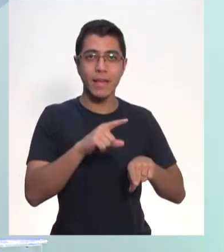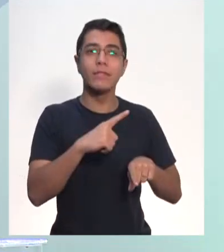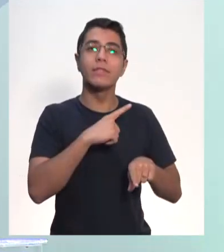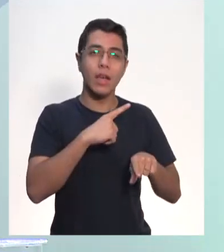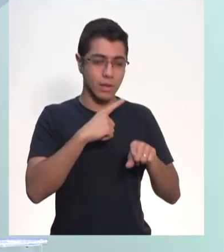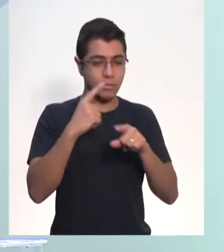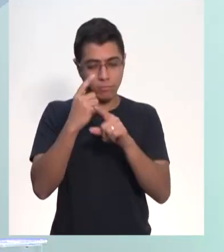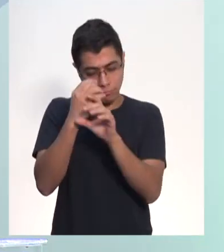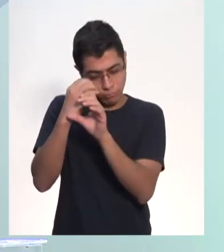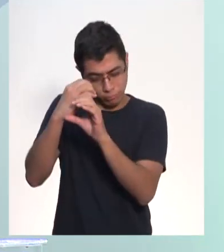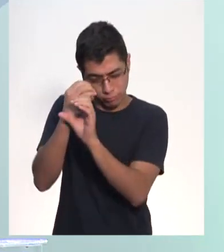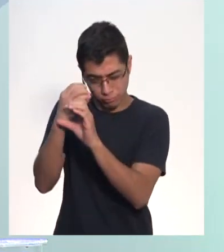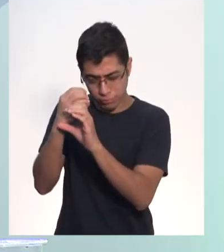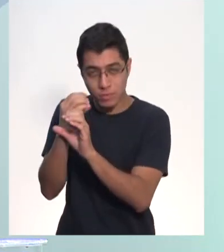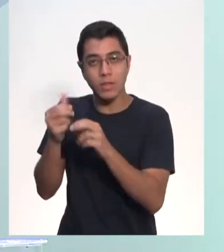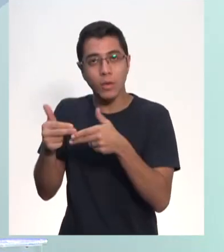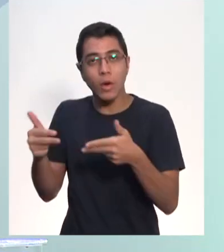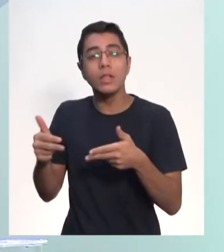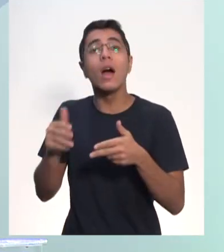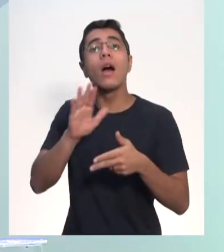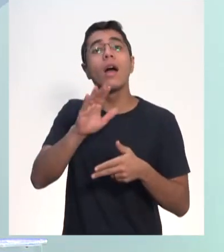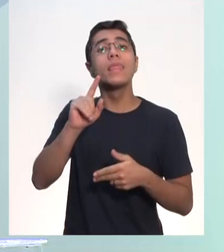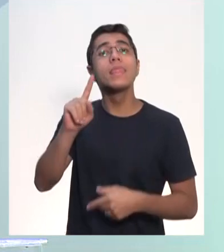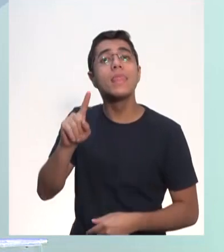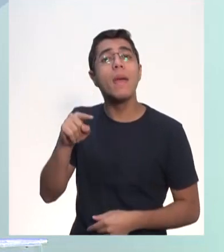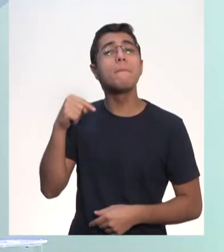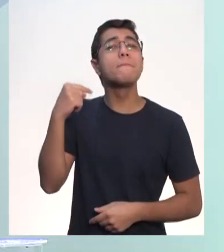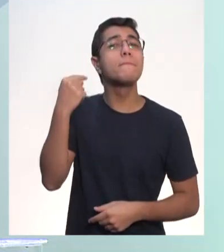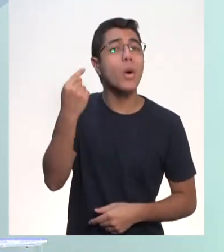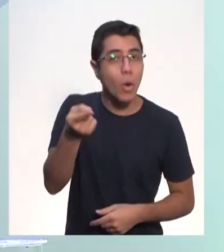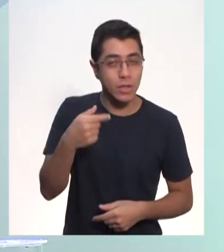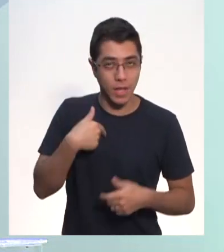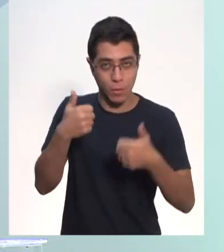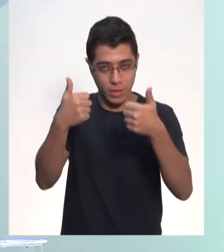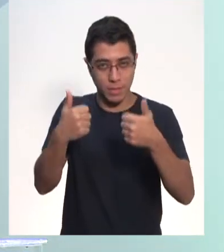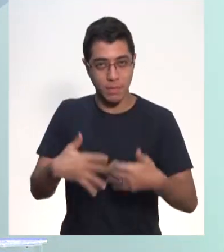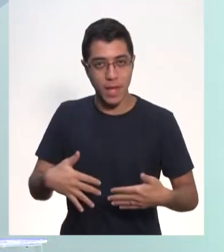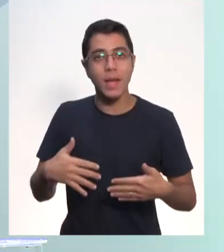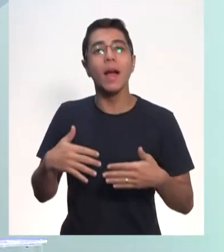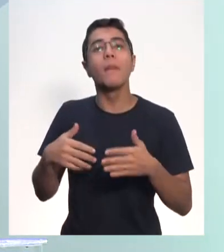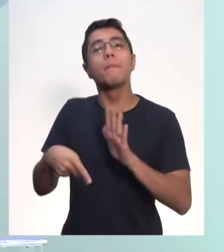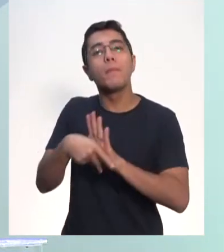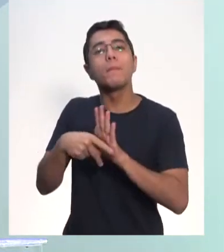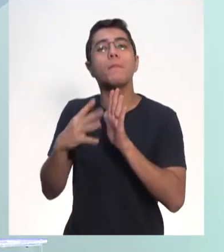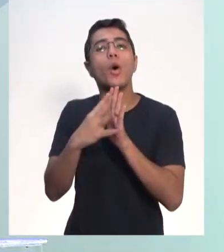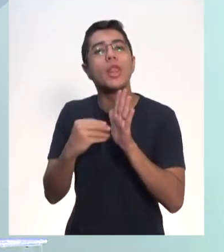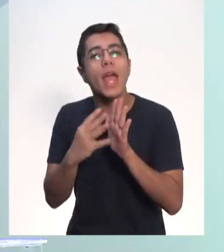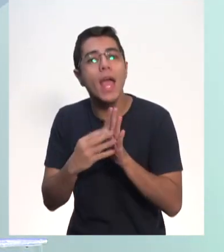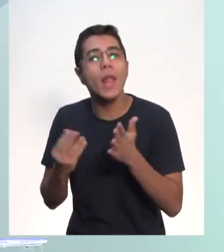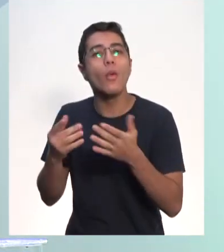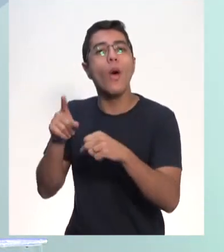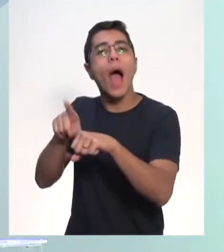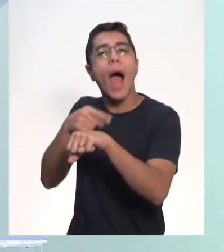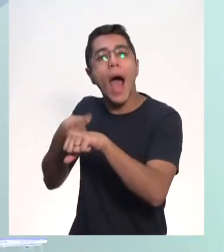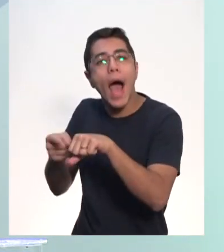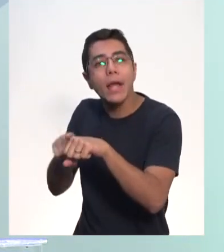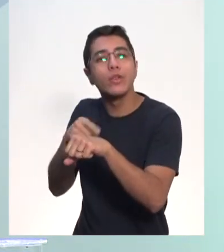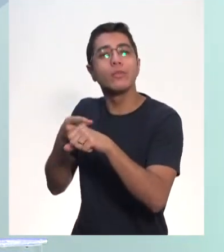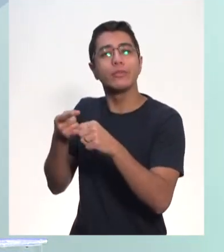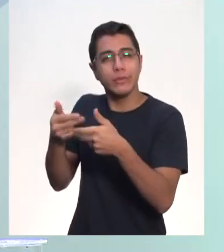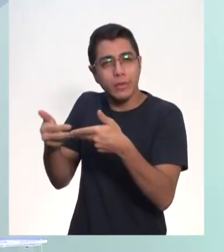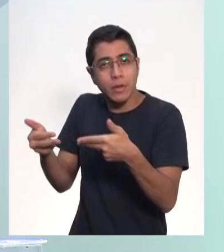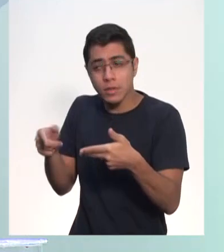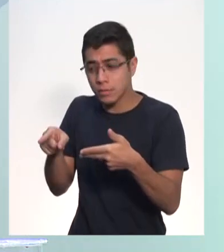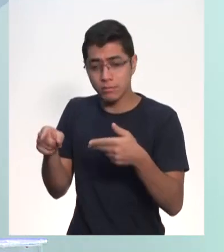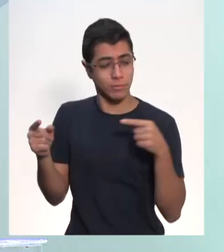modelos, vai falar de estrutura atômica, eu posso trazer a habilidade 1 de uma forma complementar, de uma forma aprofundamento. Quem vai fazer